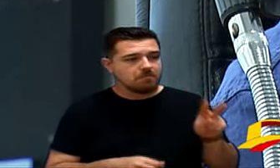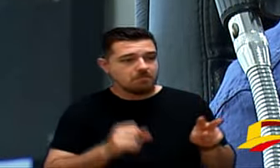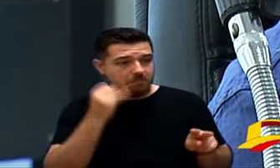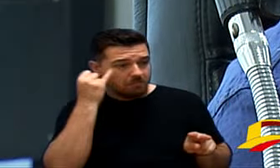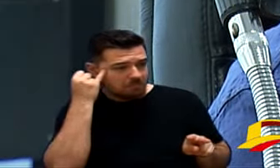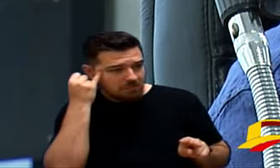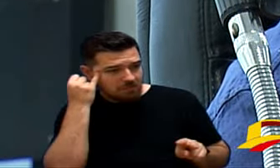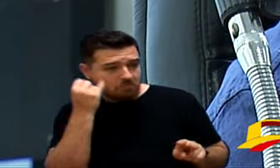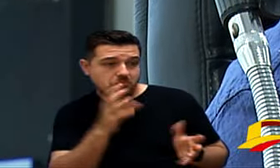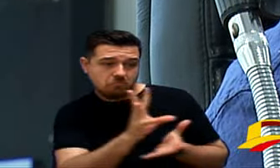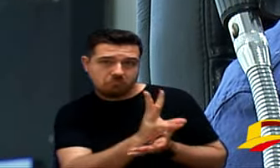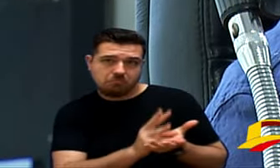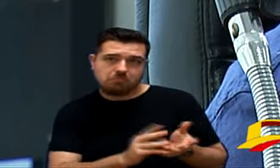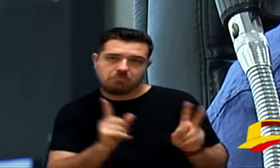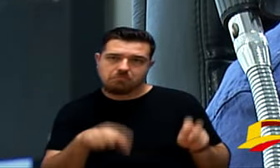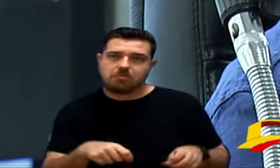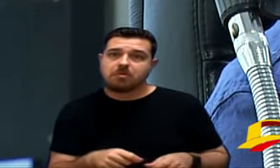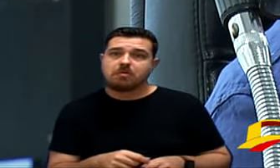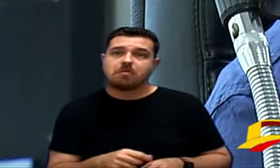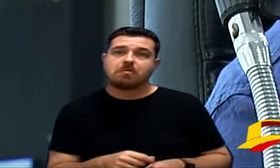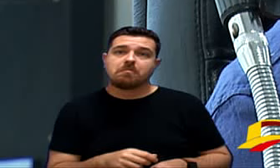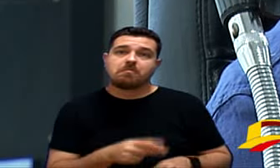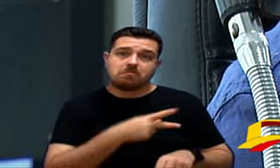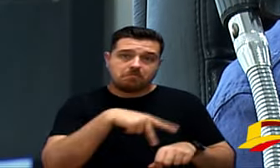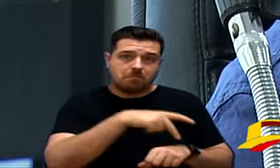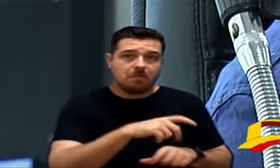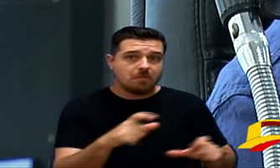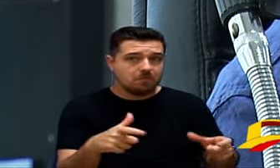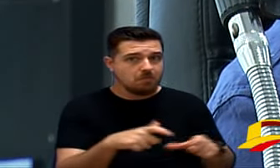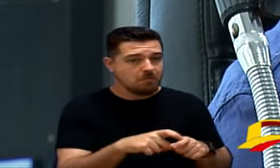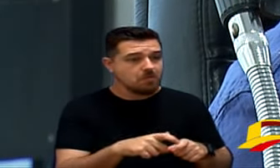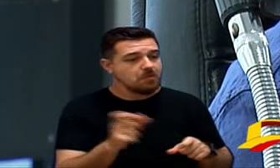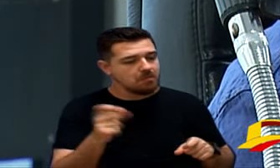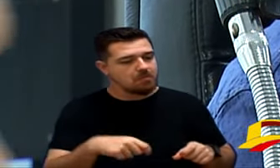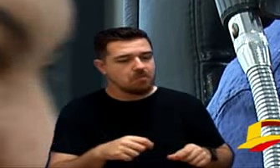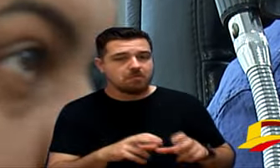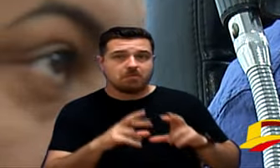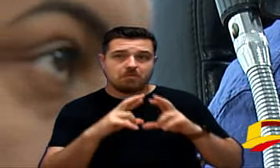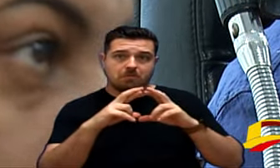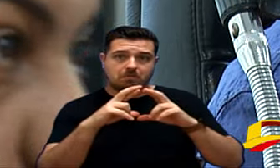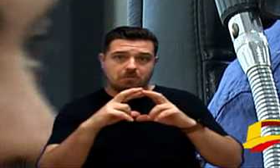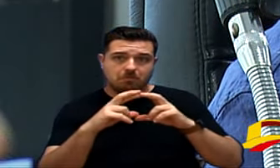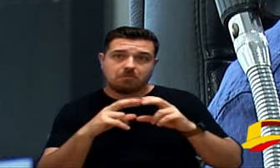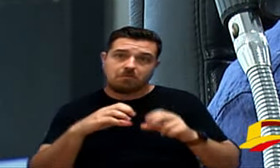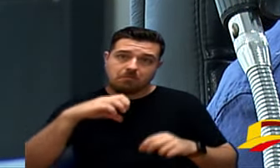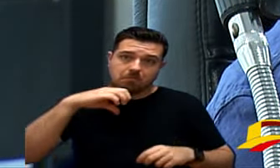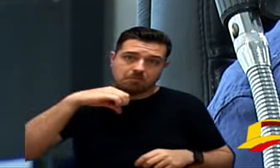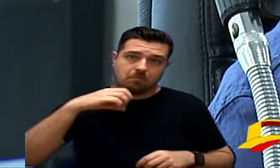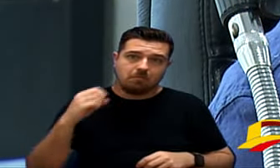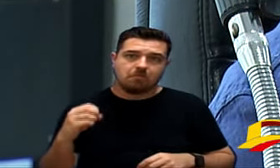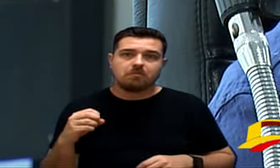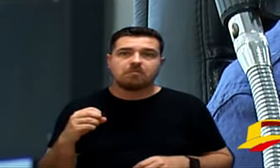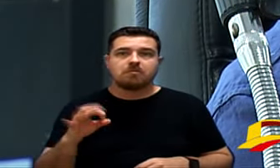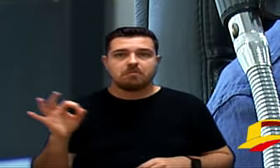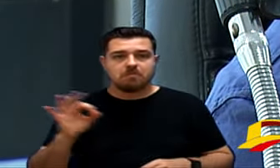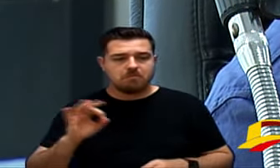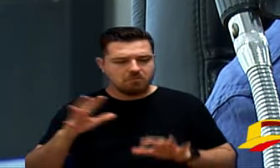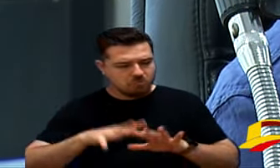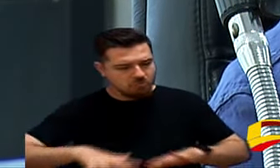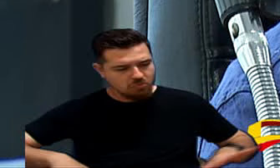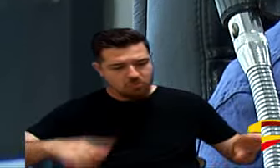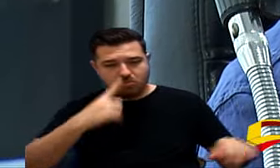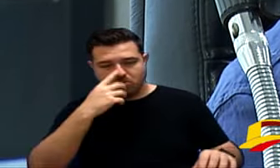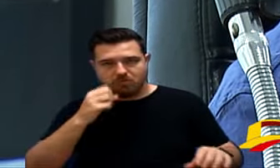minúsculo territorialmente falando e que recicla quase 90% ou mais eu não se eu não tiver enganado de